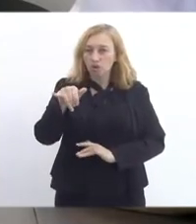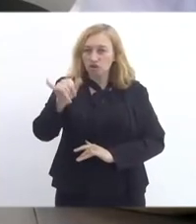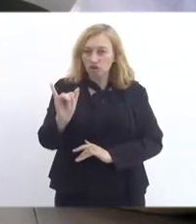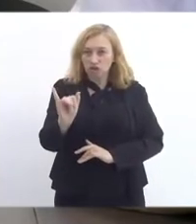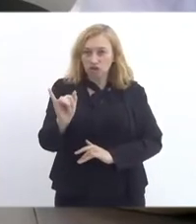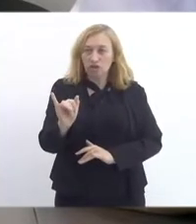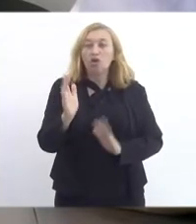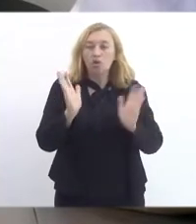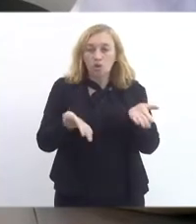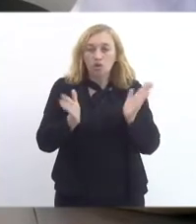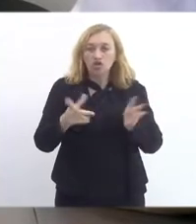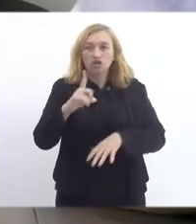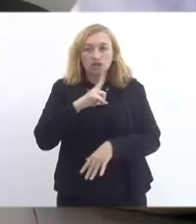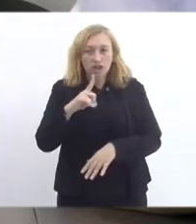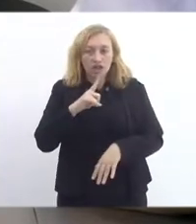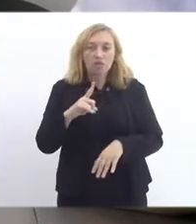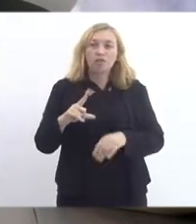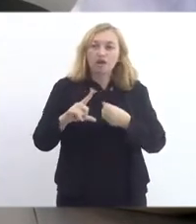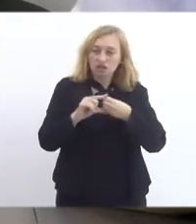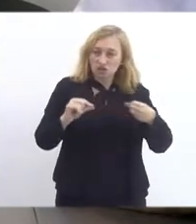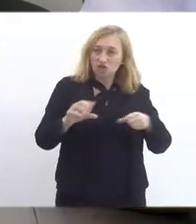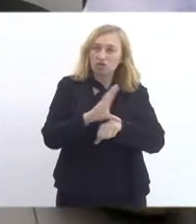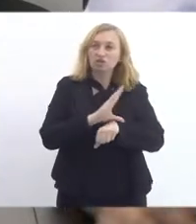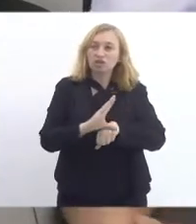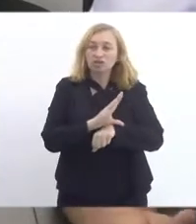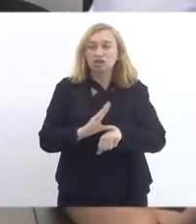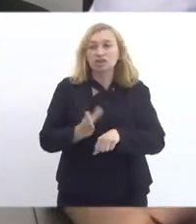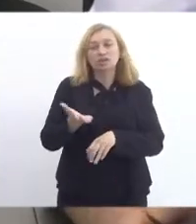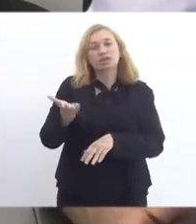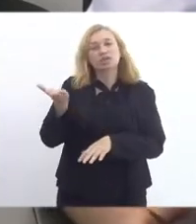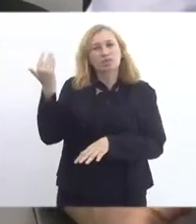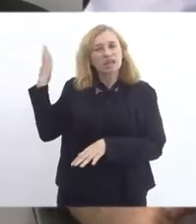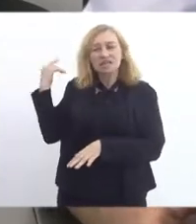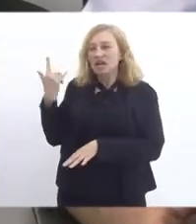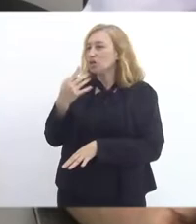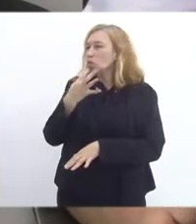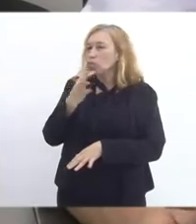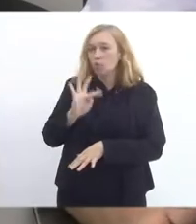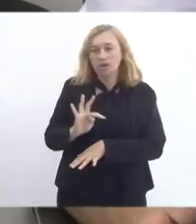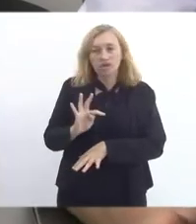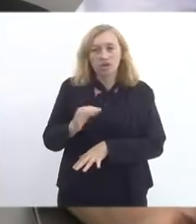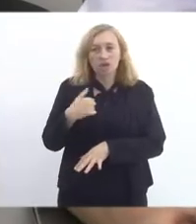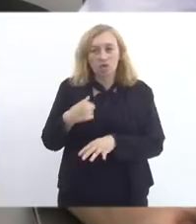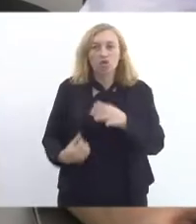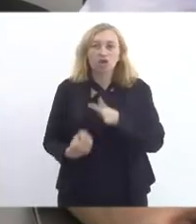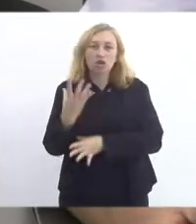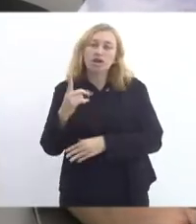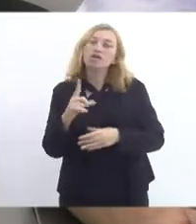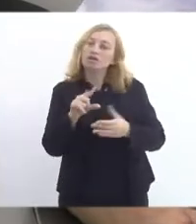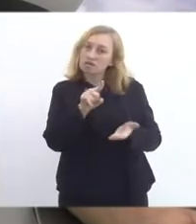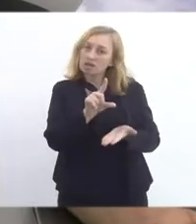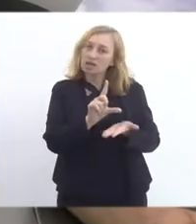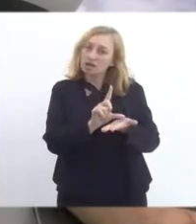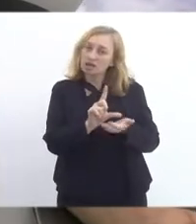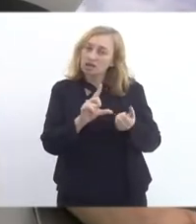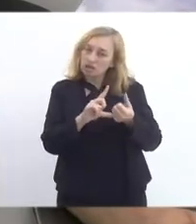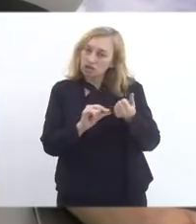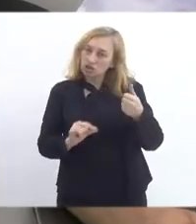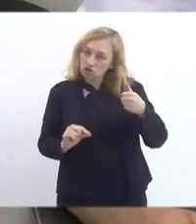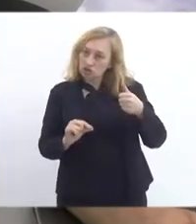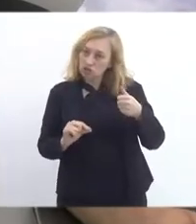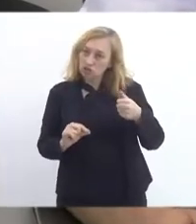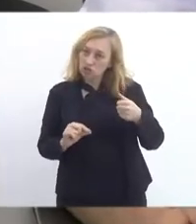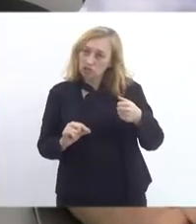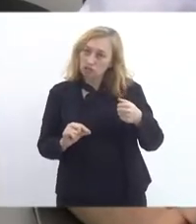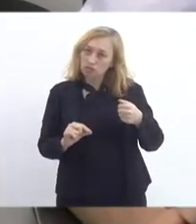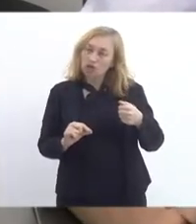Constituição, eu sei disso porque na época eu era desinformado, eu mesmo que fiz esse artigo, que obstrui isso. Eu